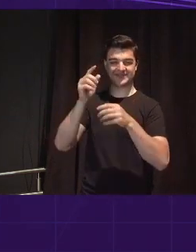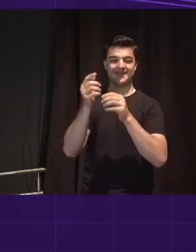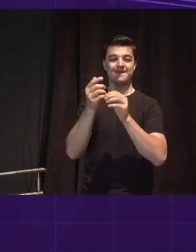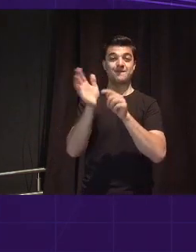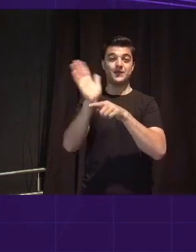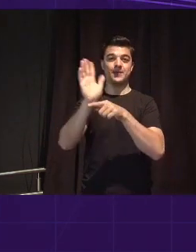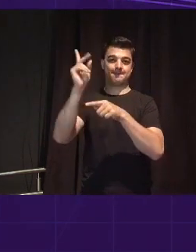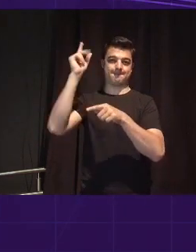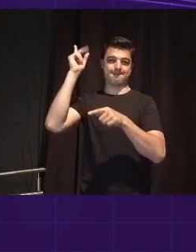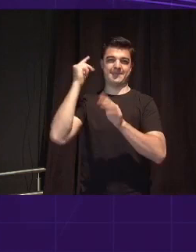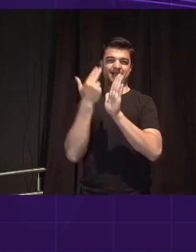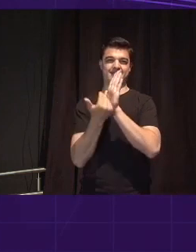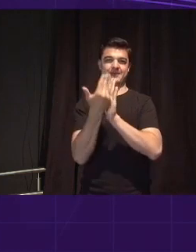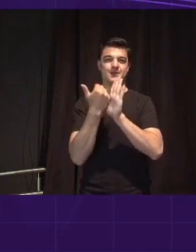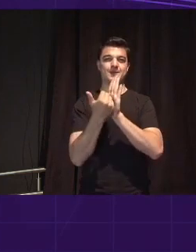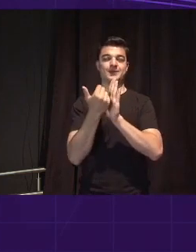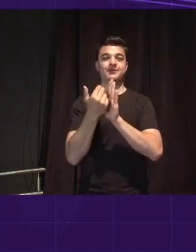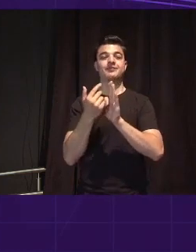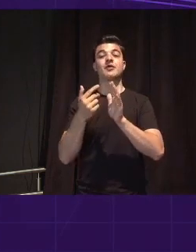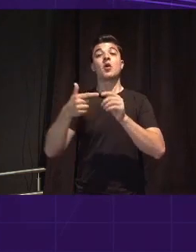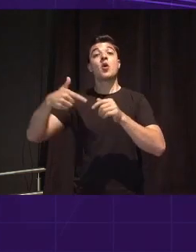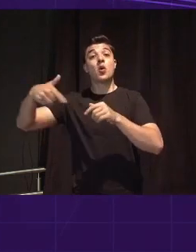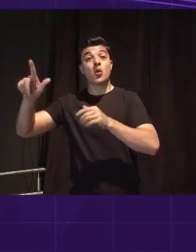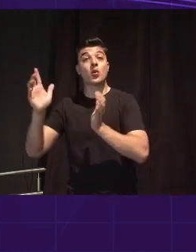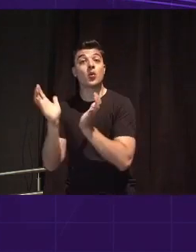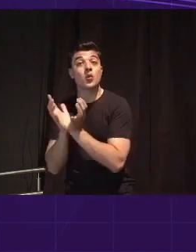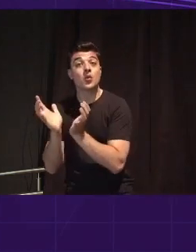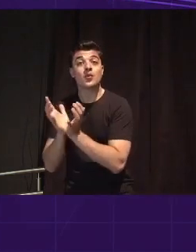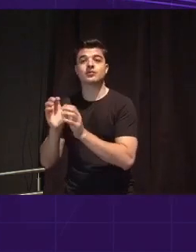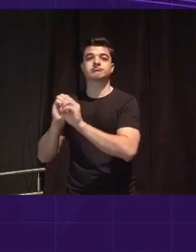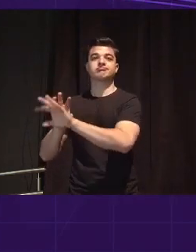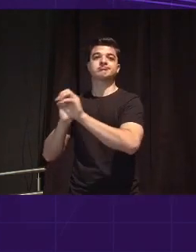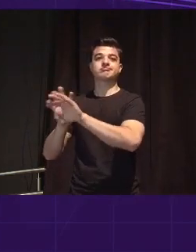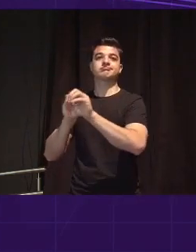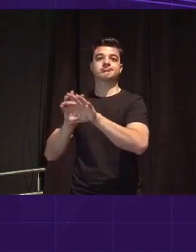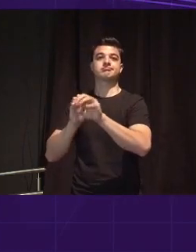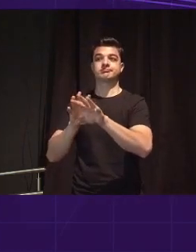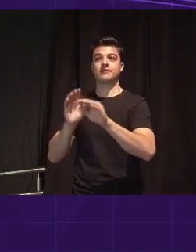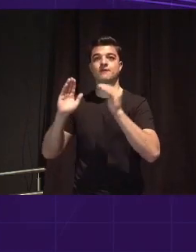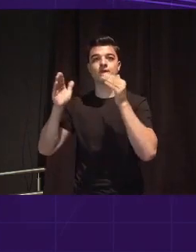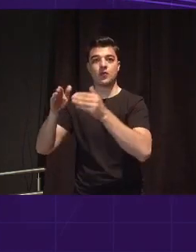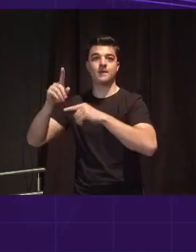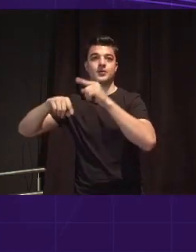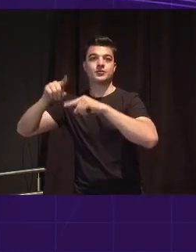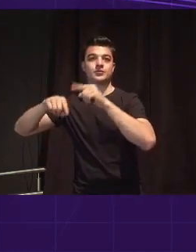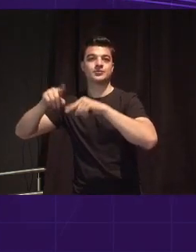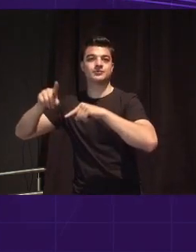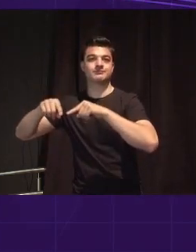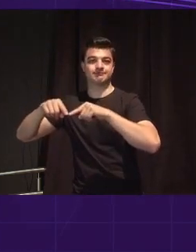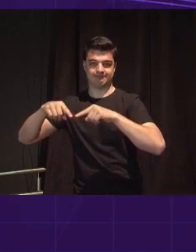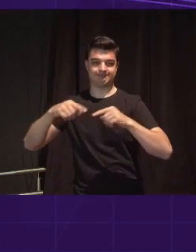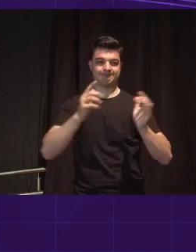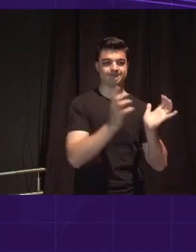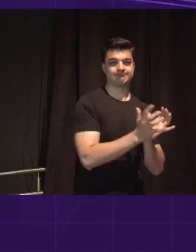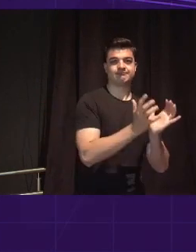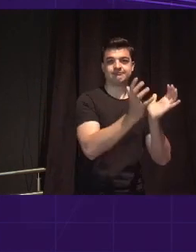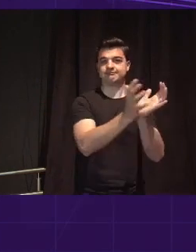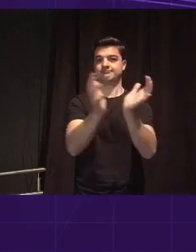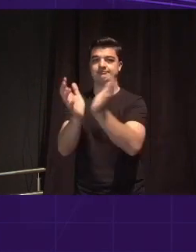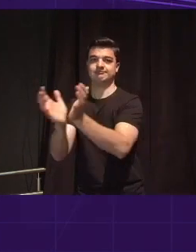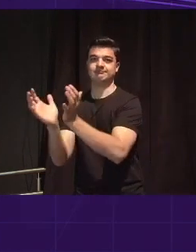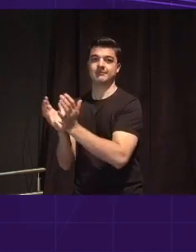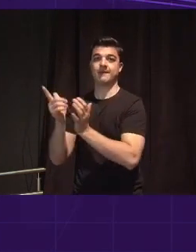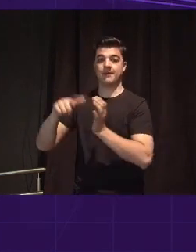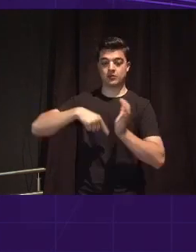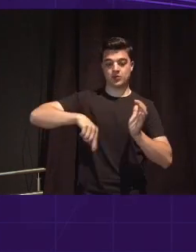que gera educação e que nesse momento está muito mais focado em produto. E aqui é o nosso time de